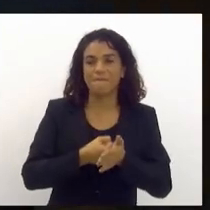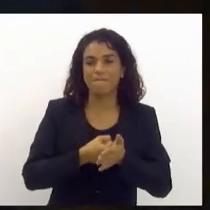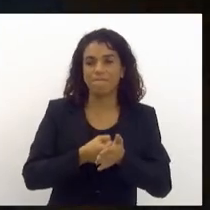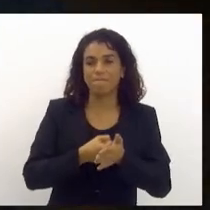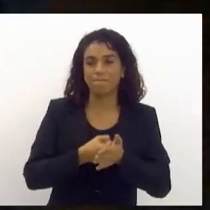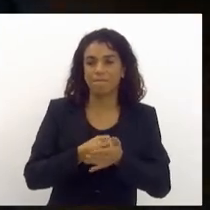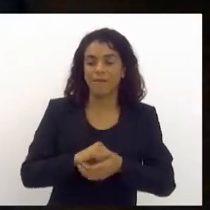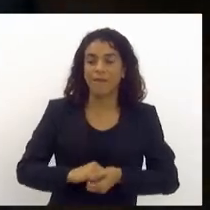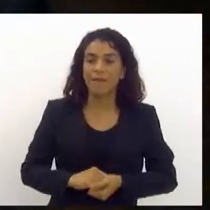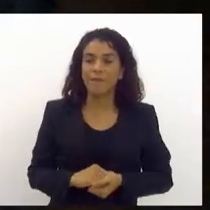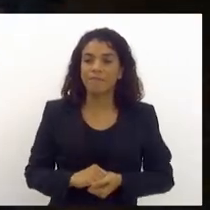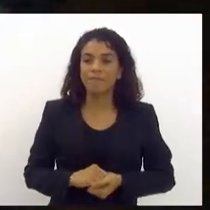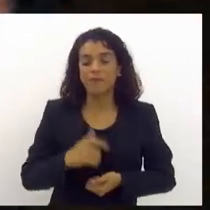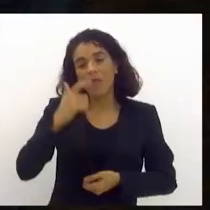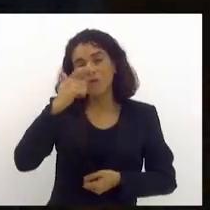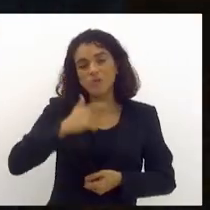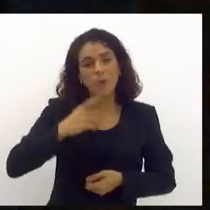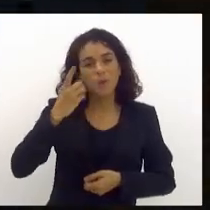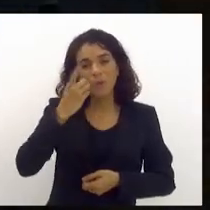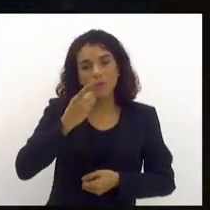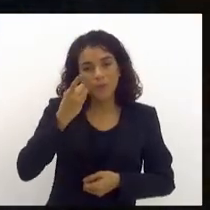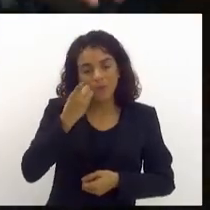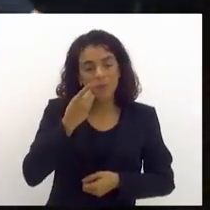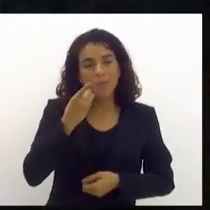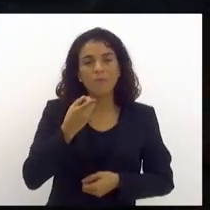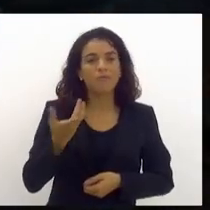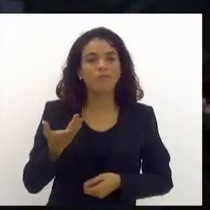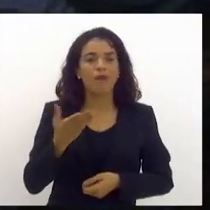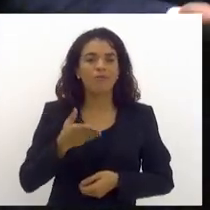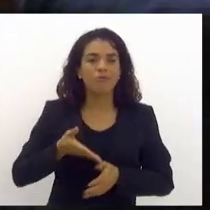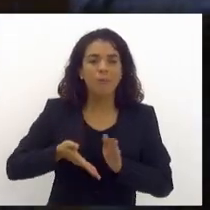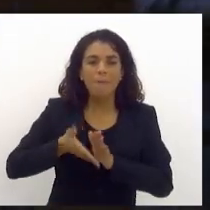meu mandato. Eu sou um deputado que anda o Estado